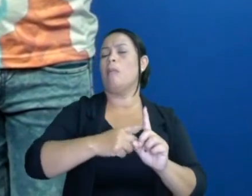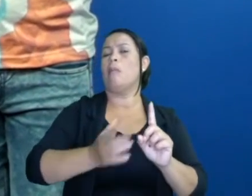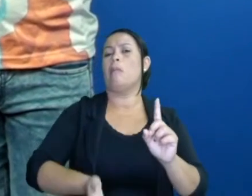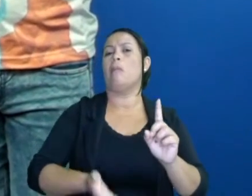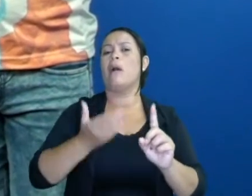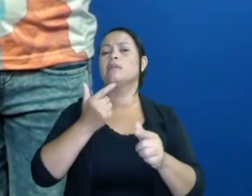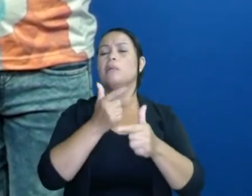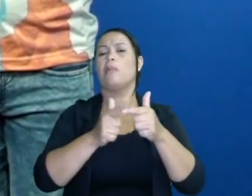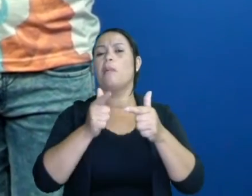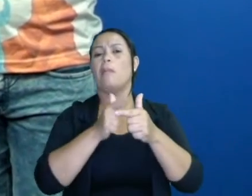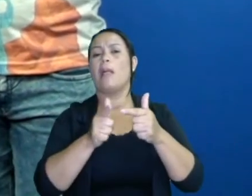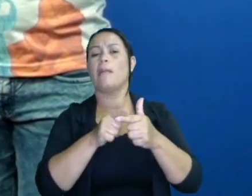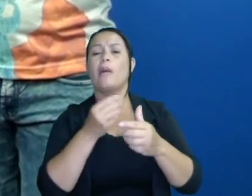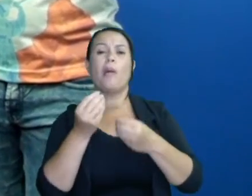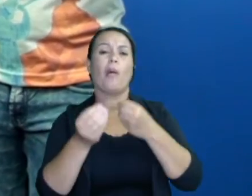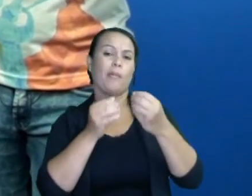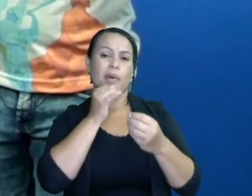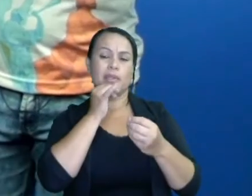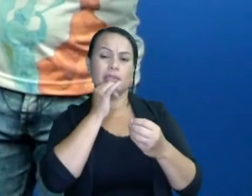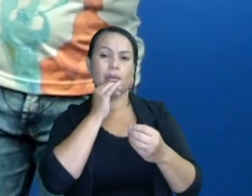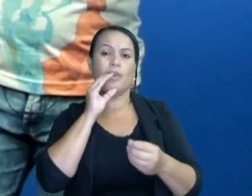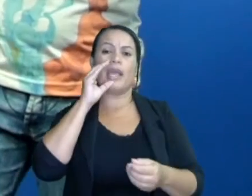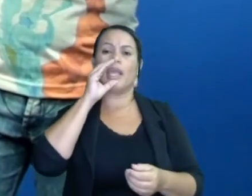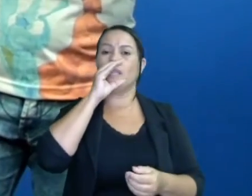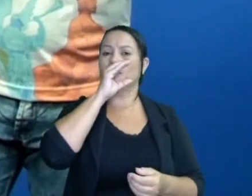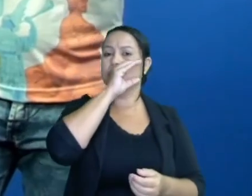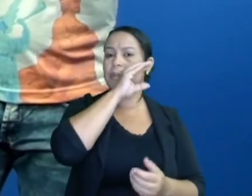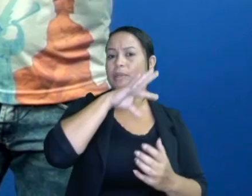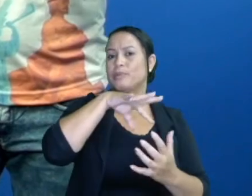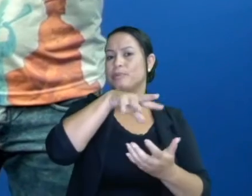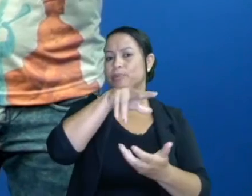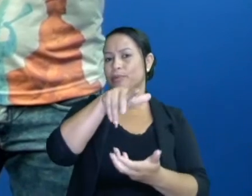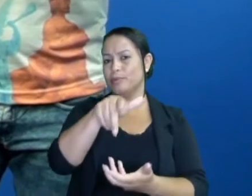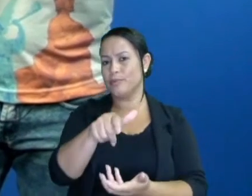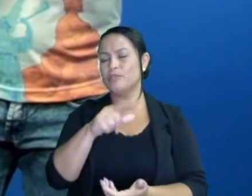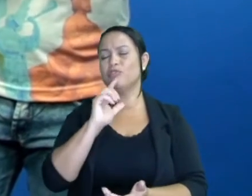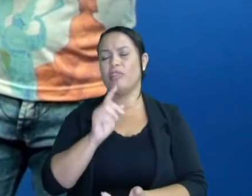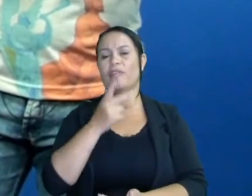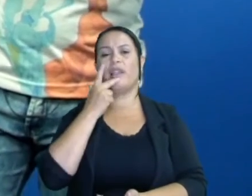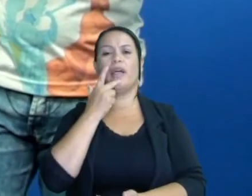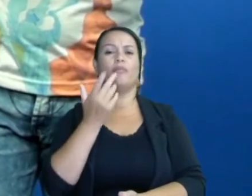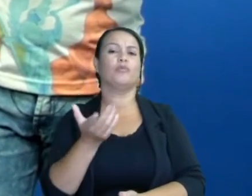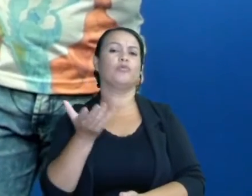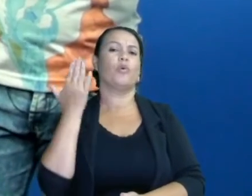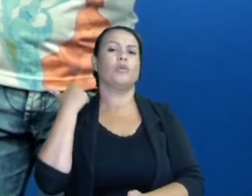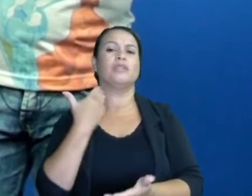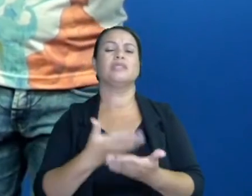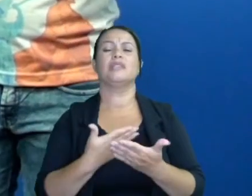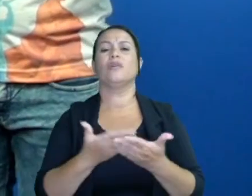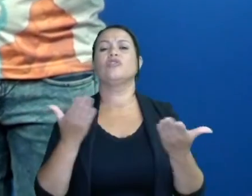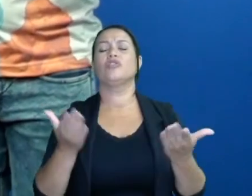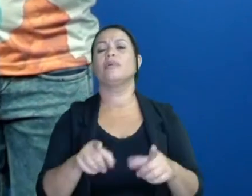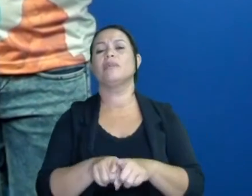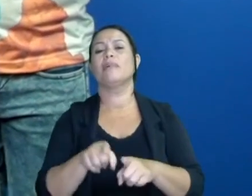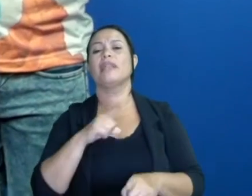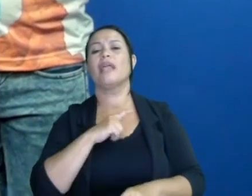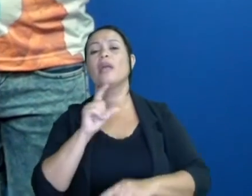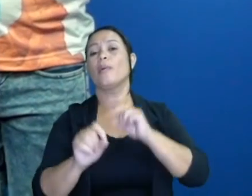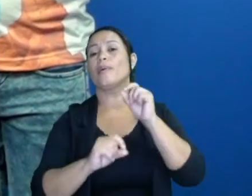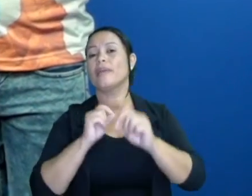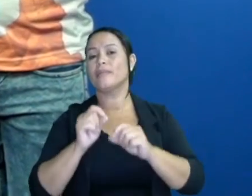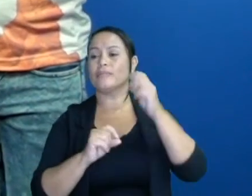ocasiona diversos problemas, como aquecimento global, que já falamos em outras aulas. Mas também existe uma